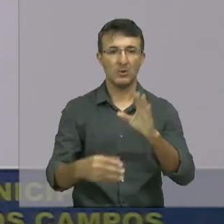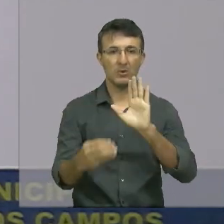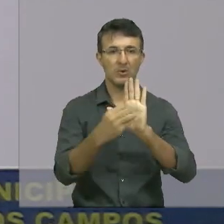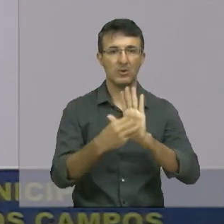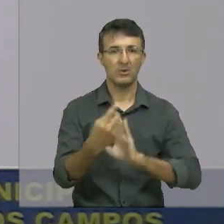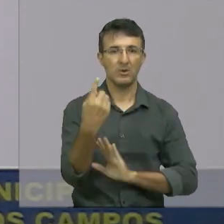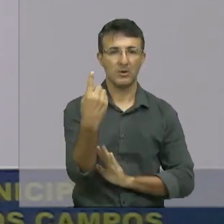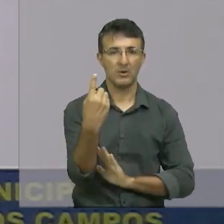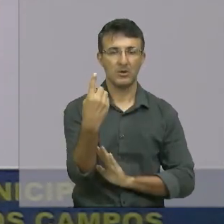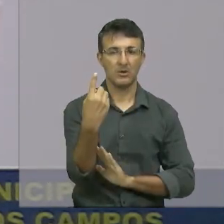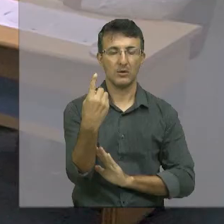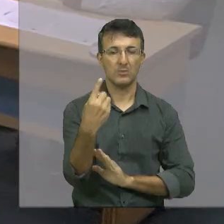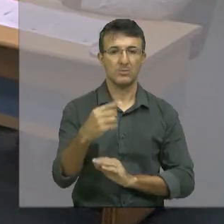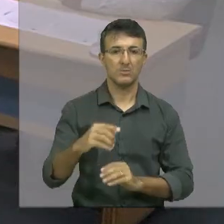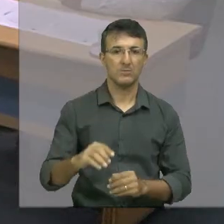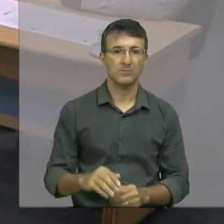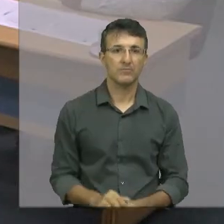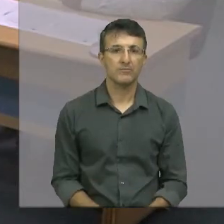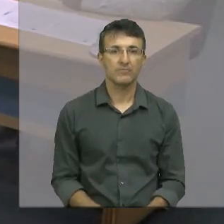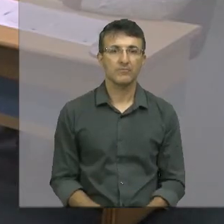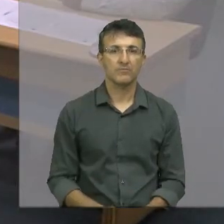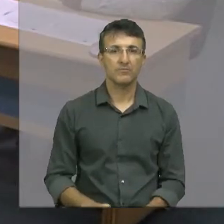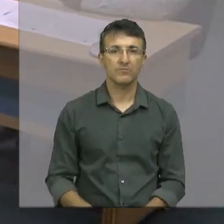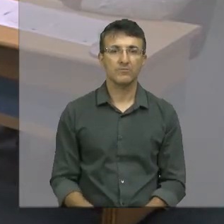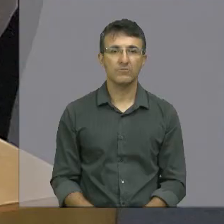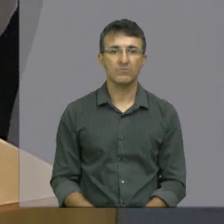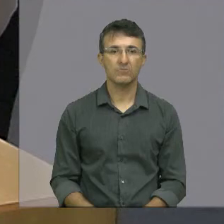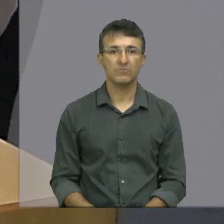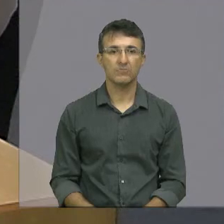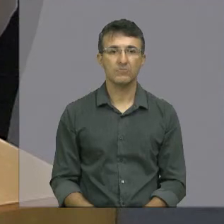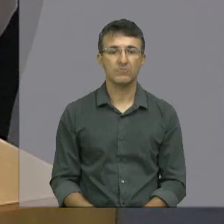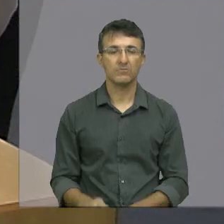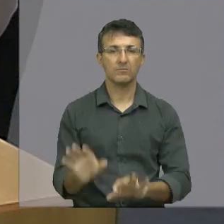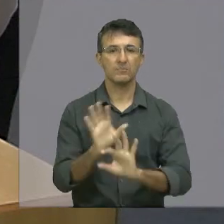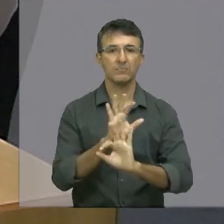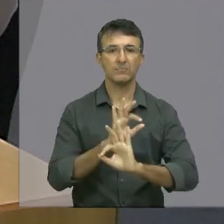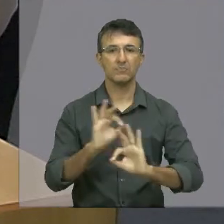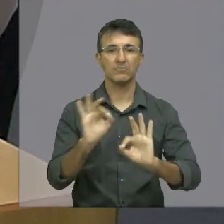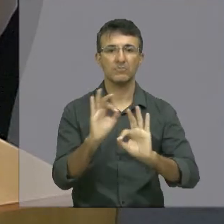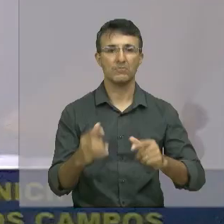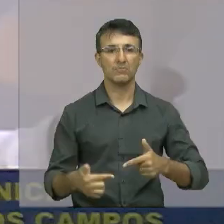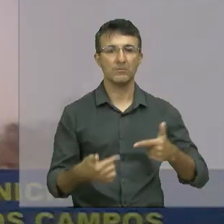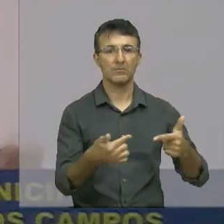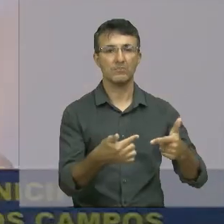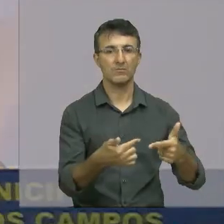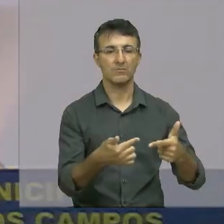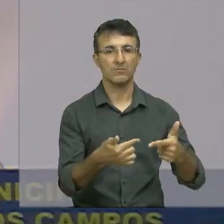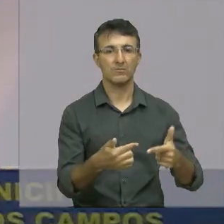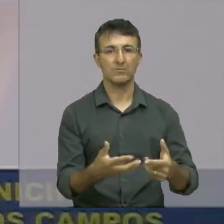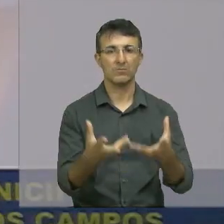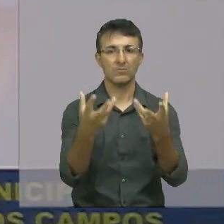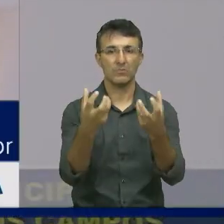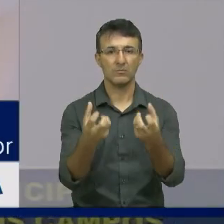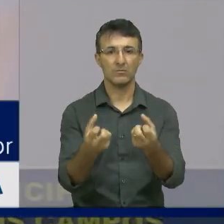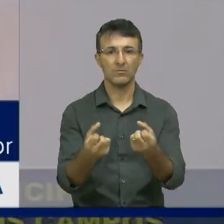os contrários se manifestem. Nenhuma manifestação contrária. Aprovada por unanimidade.